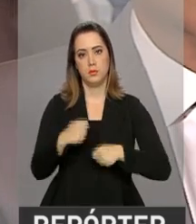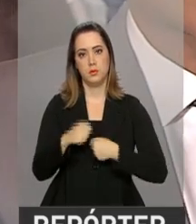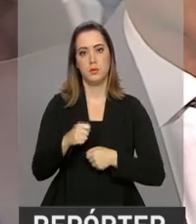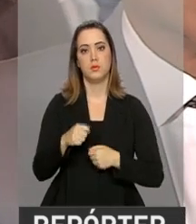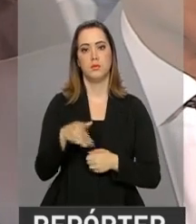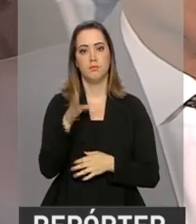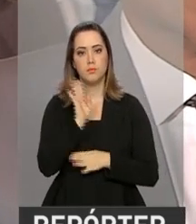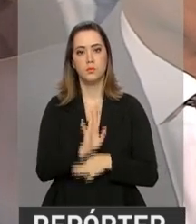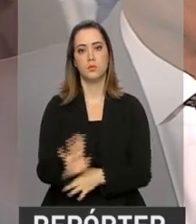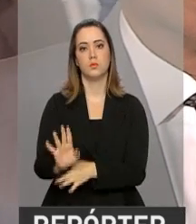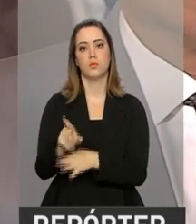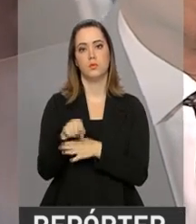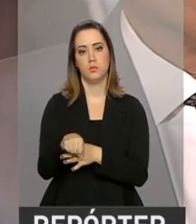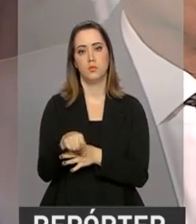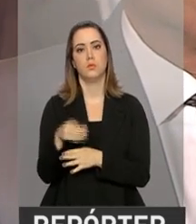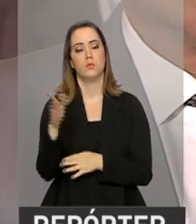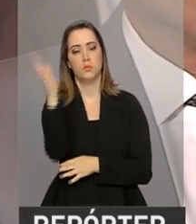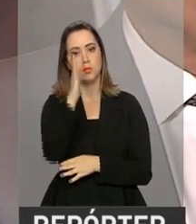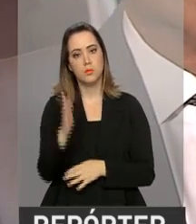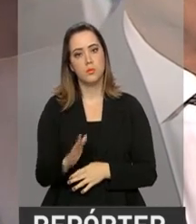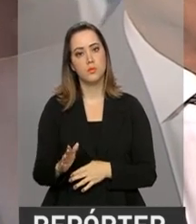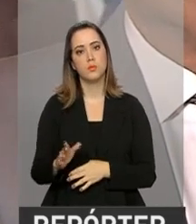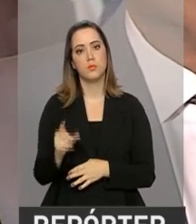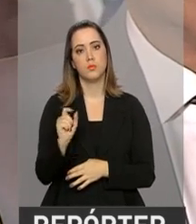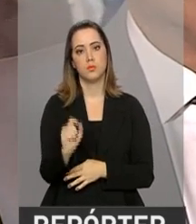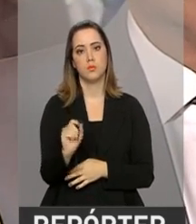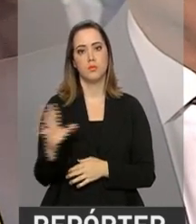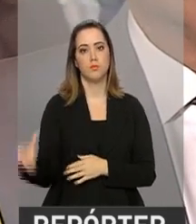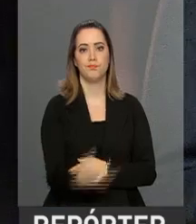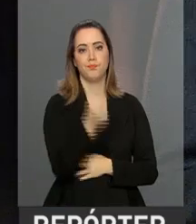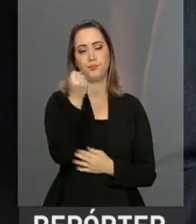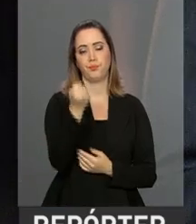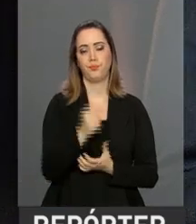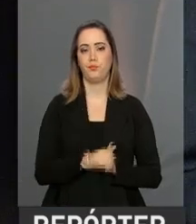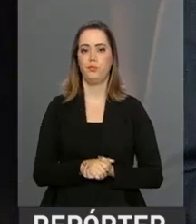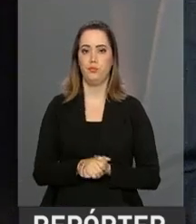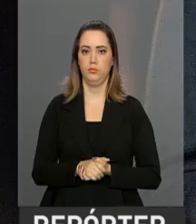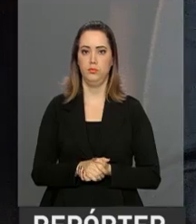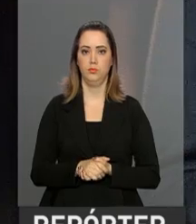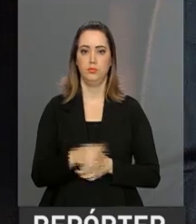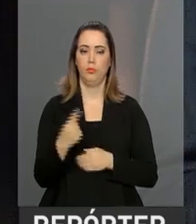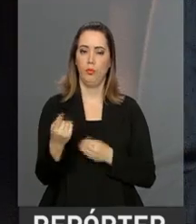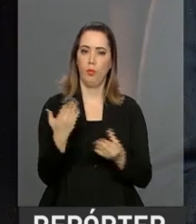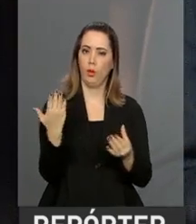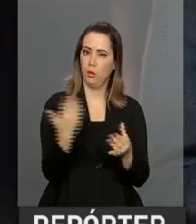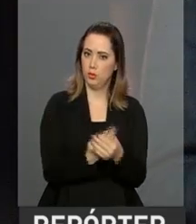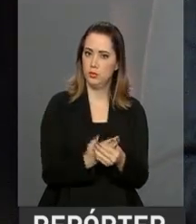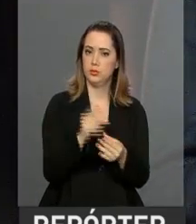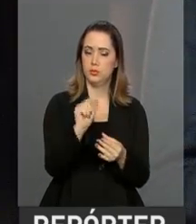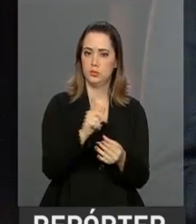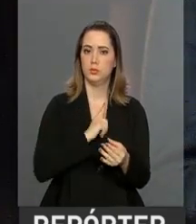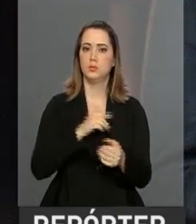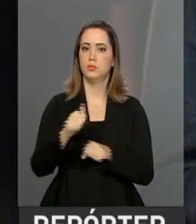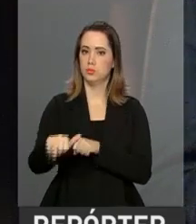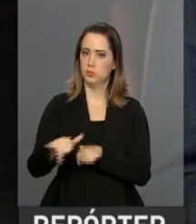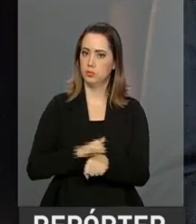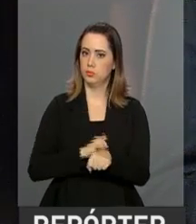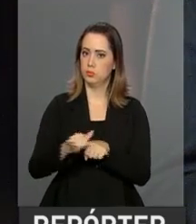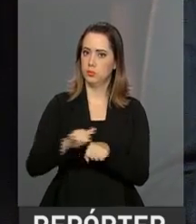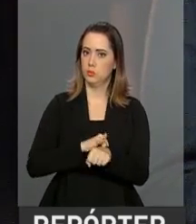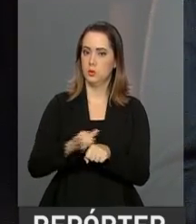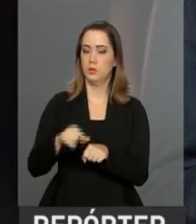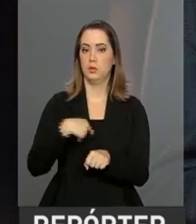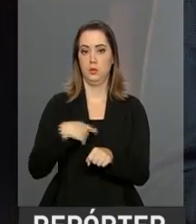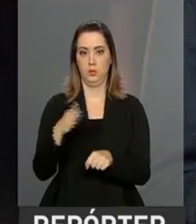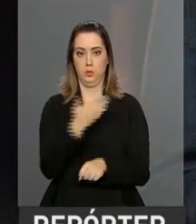profunda e precisamos ajudar o Brasil a a a a superar esse momento entre os projetos considerados estratégicos pelo governo